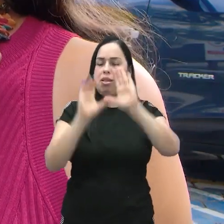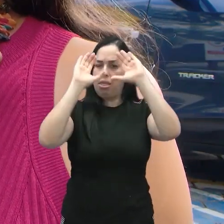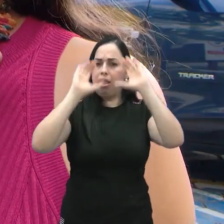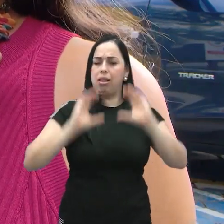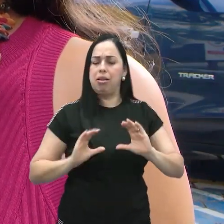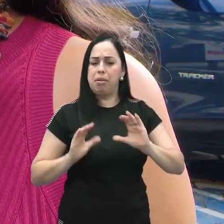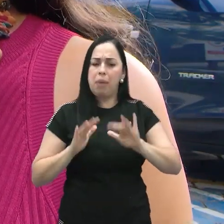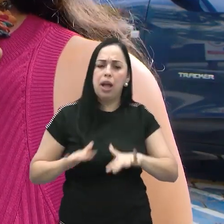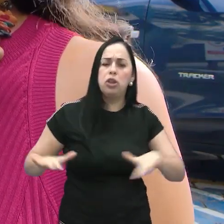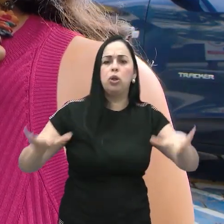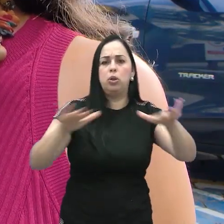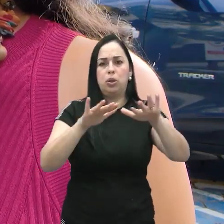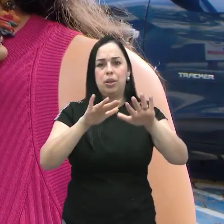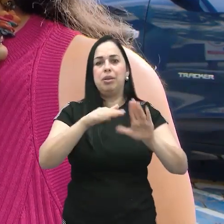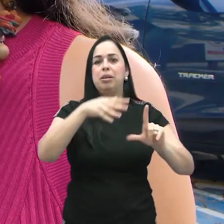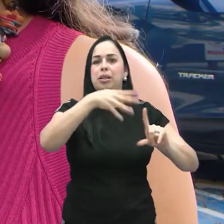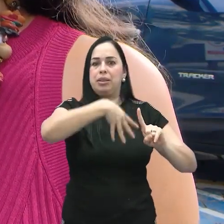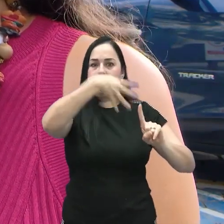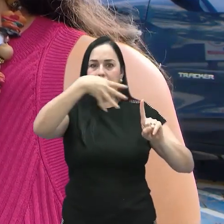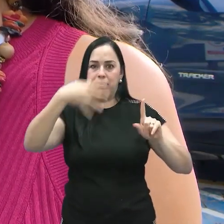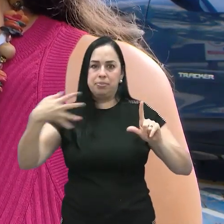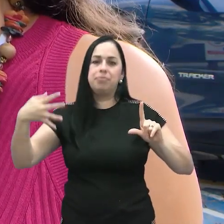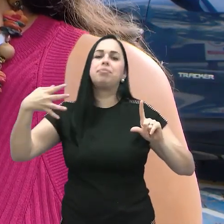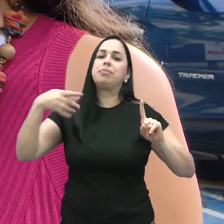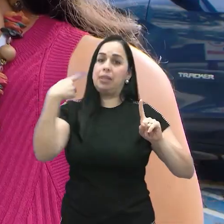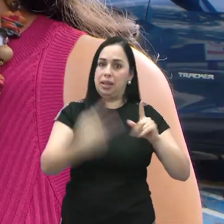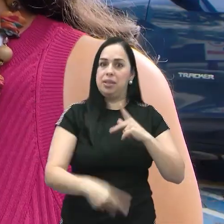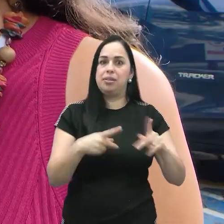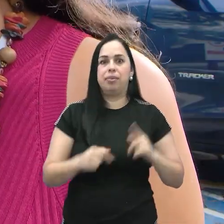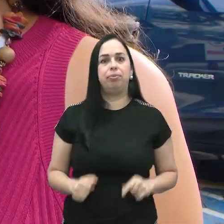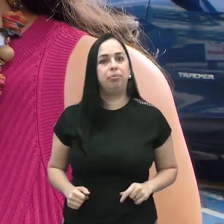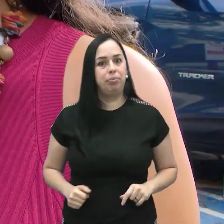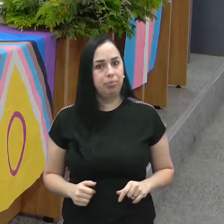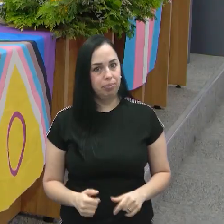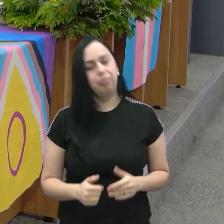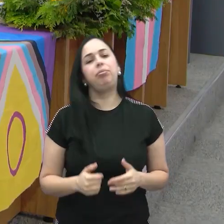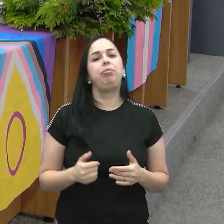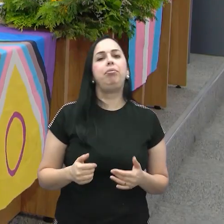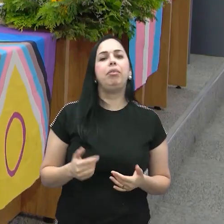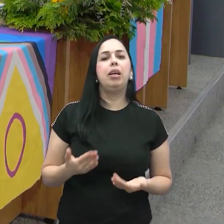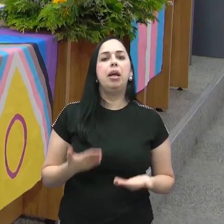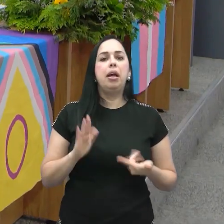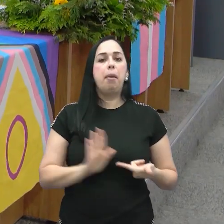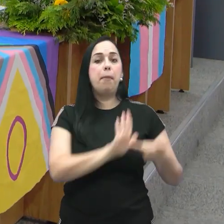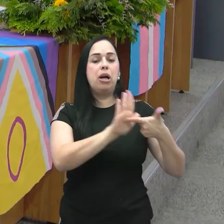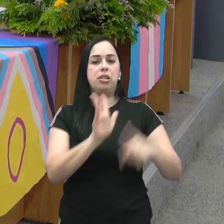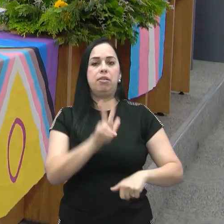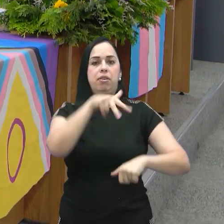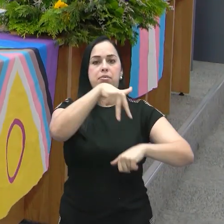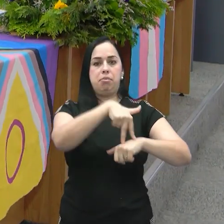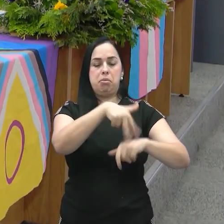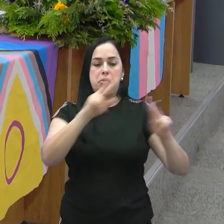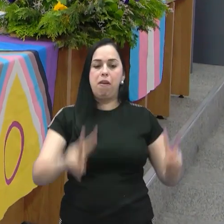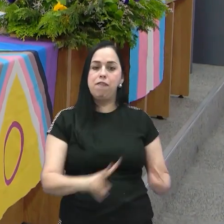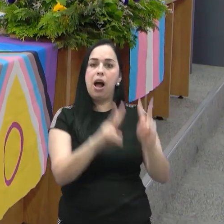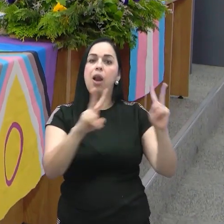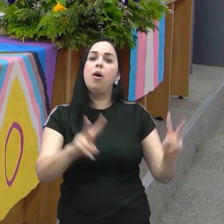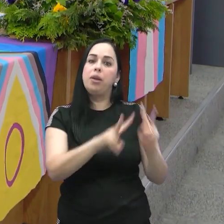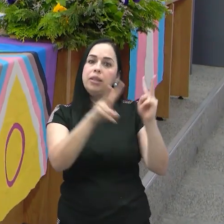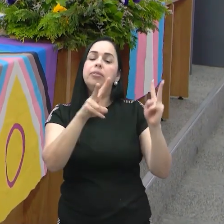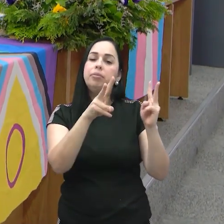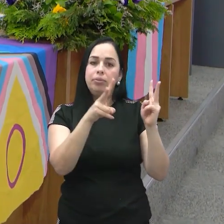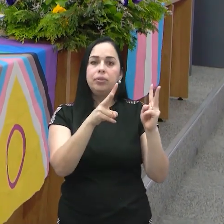de cidadania para as pessoas LGBTQIAPN+ de São José. E trazer visibilidade para as causas das